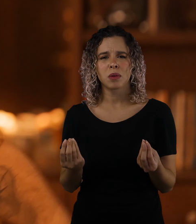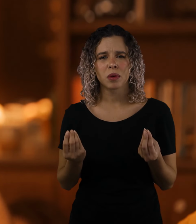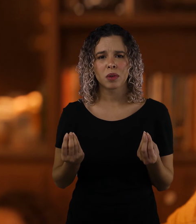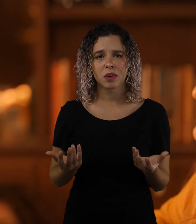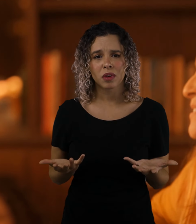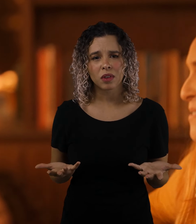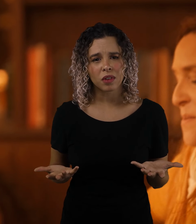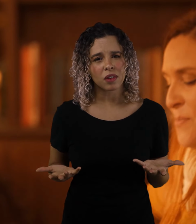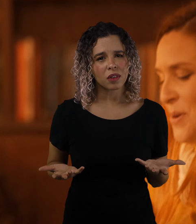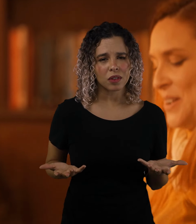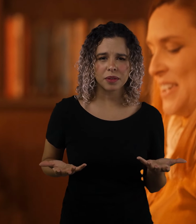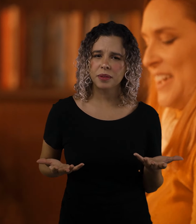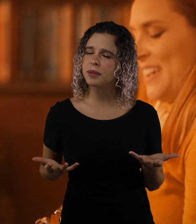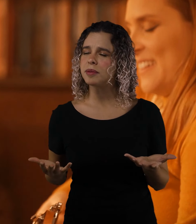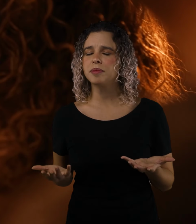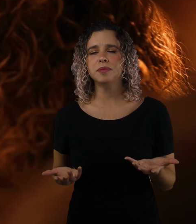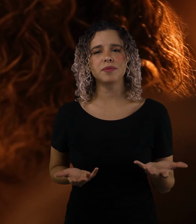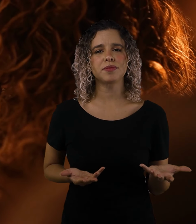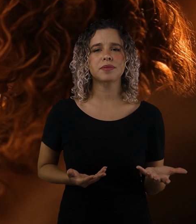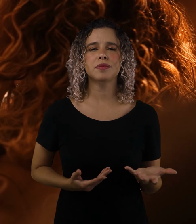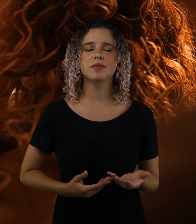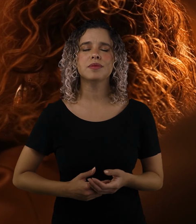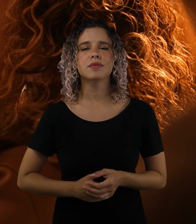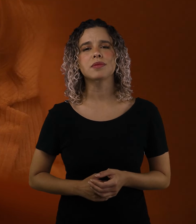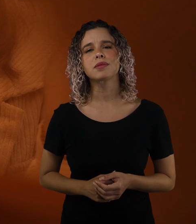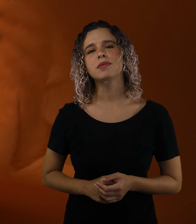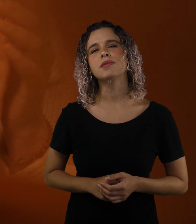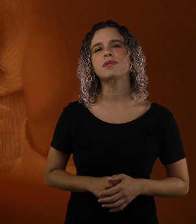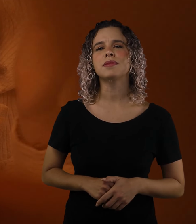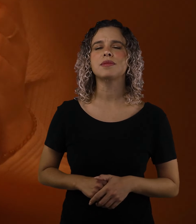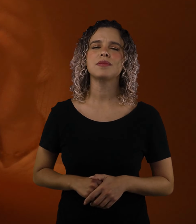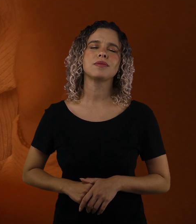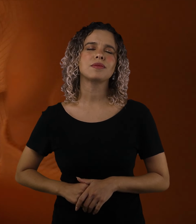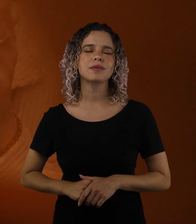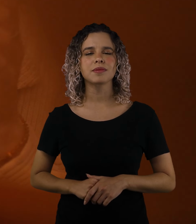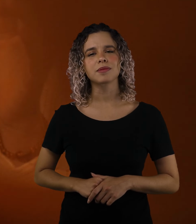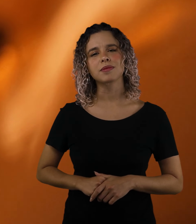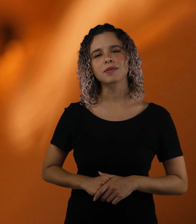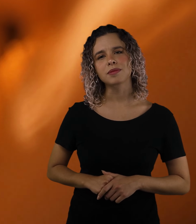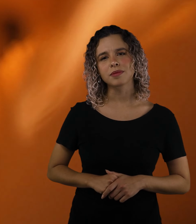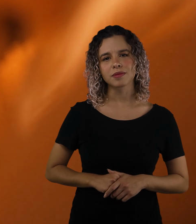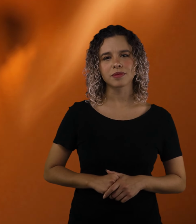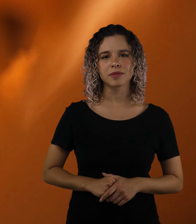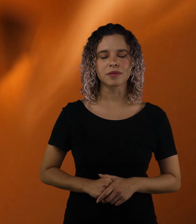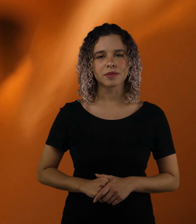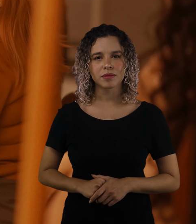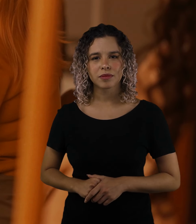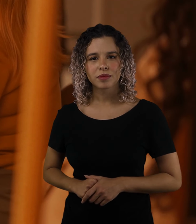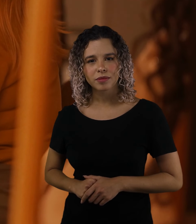O mascarado de vozão dança entre a gente, que sorri e bate palmas. Toca o